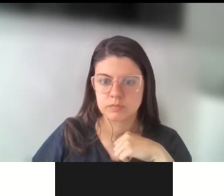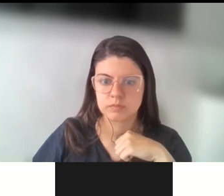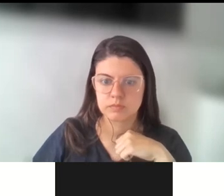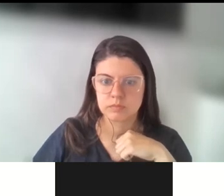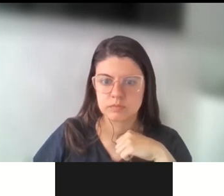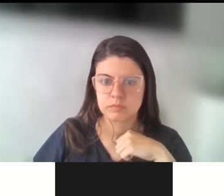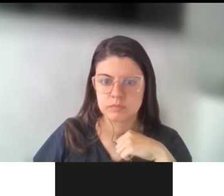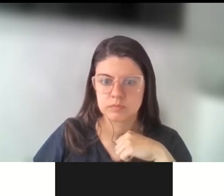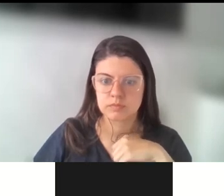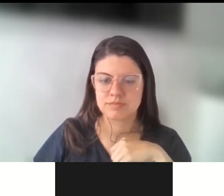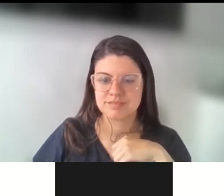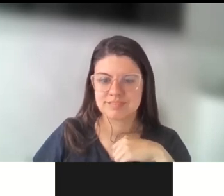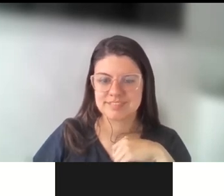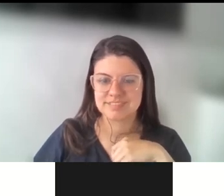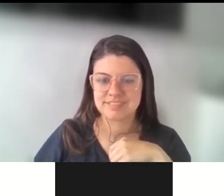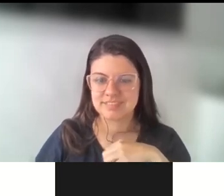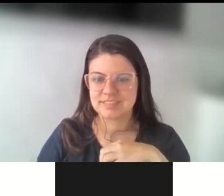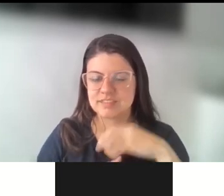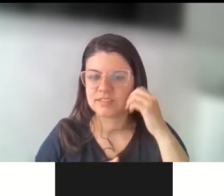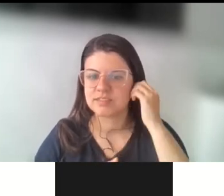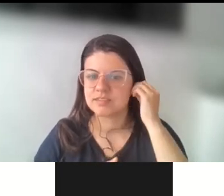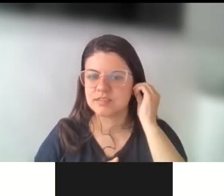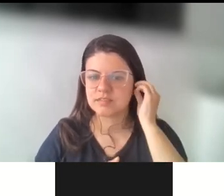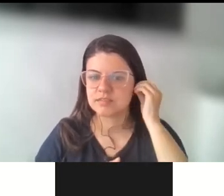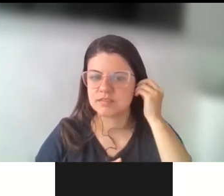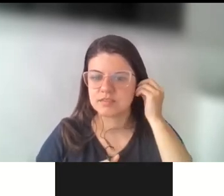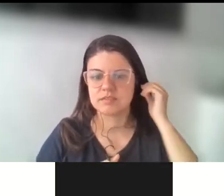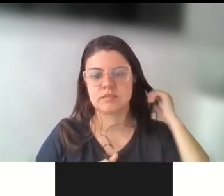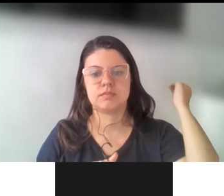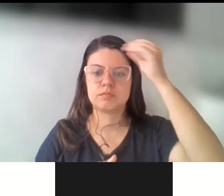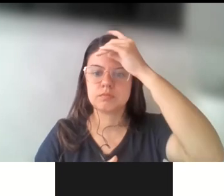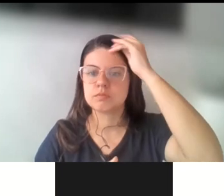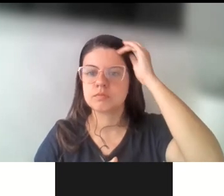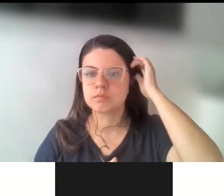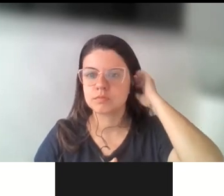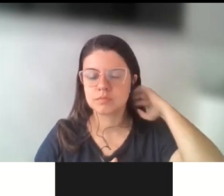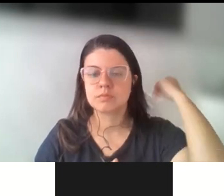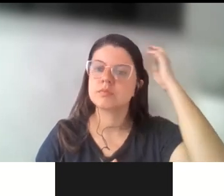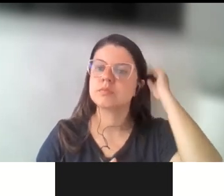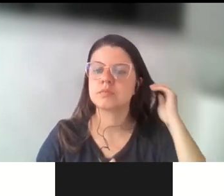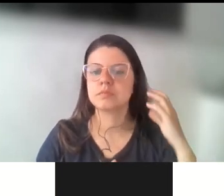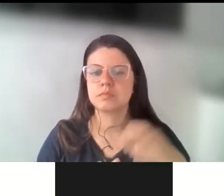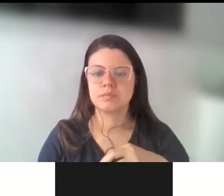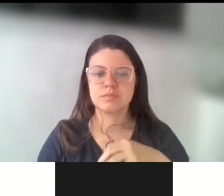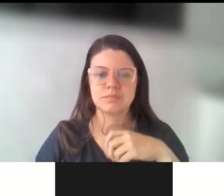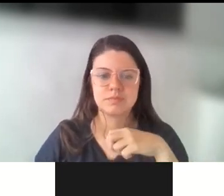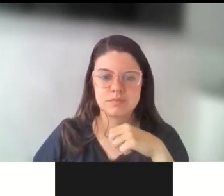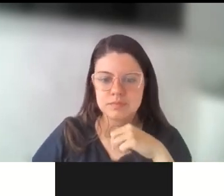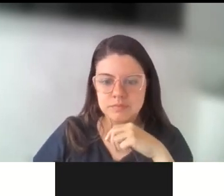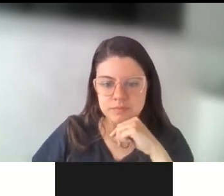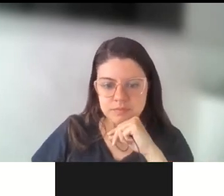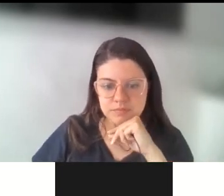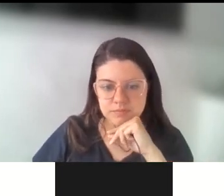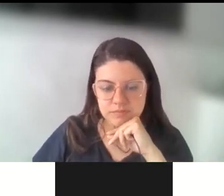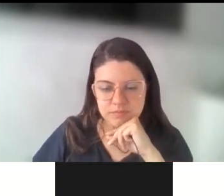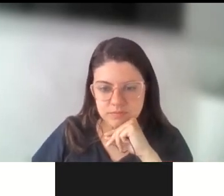Aquela velha pergunta, né? Te ouvimos, mas ainda não estamos te vendo. Tá, peraí só um pouquinho.